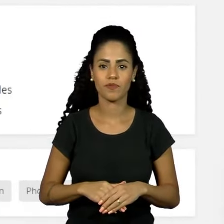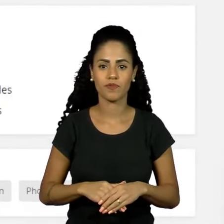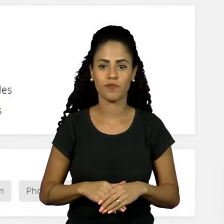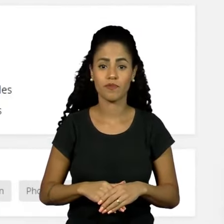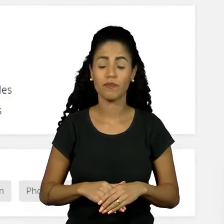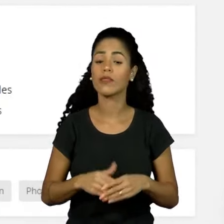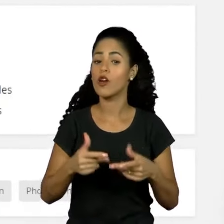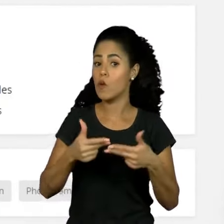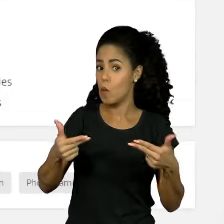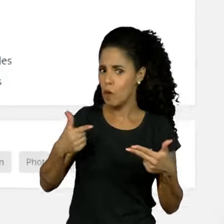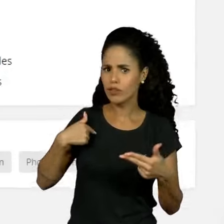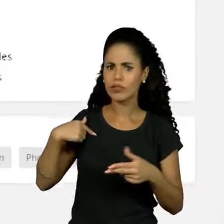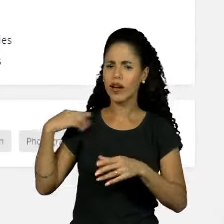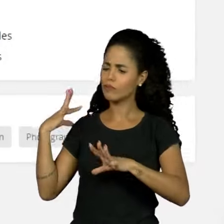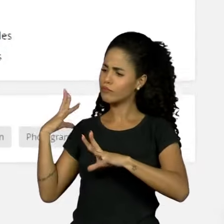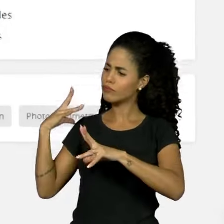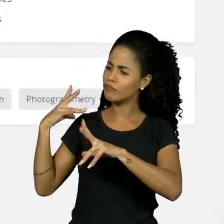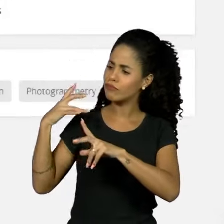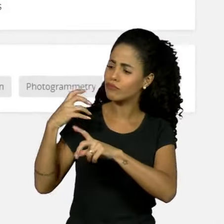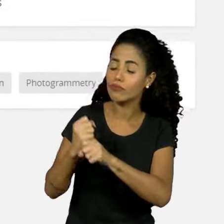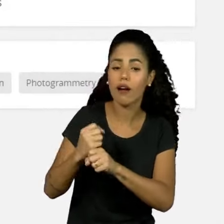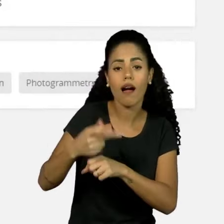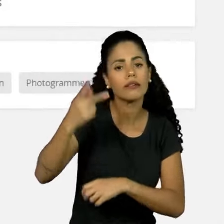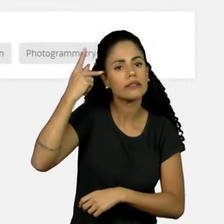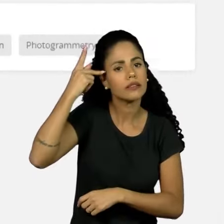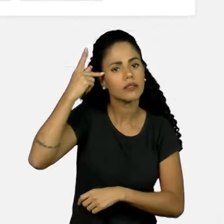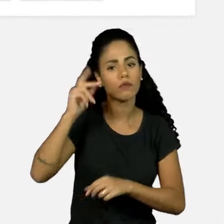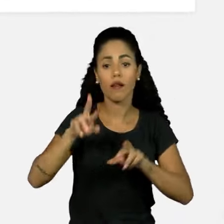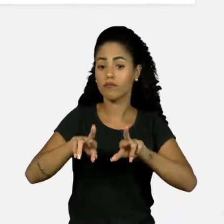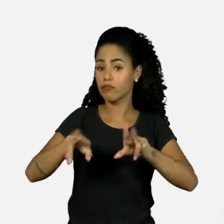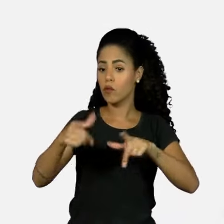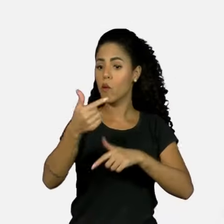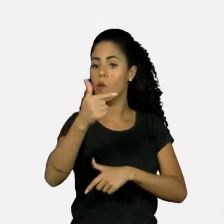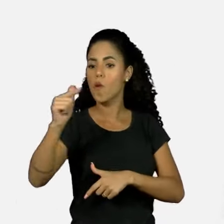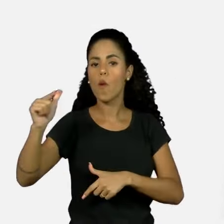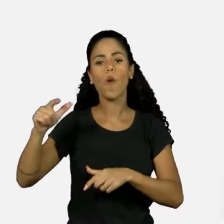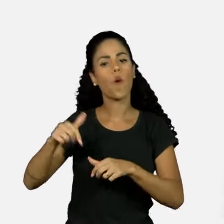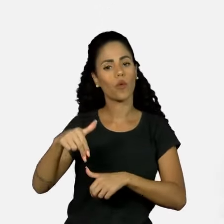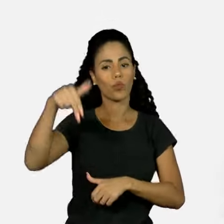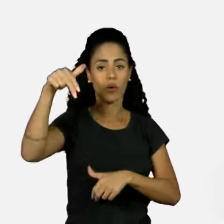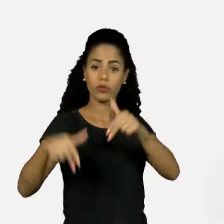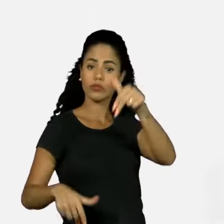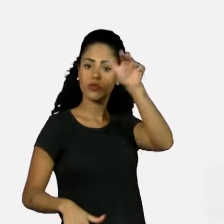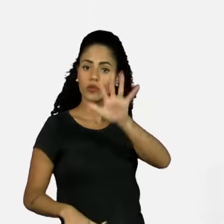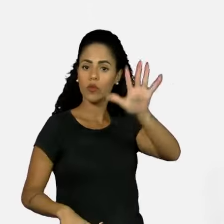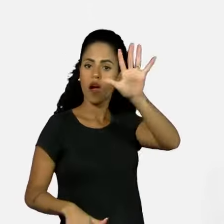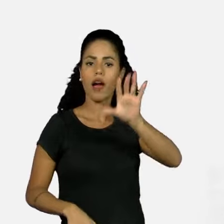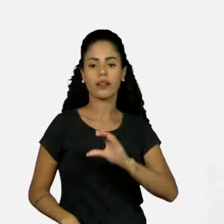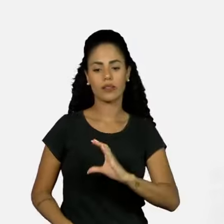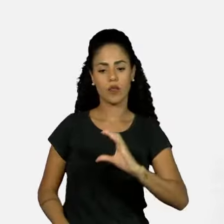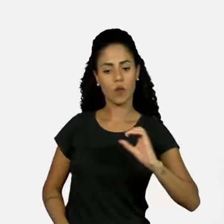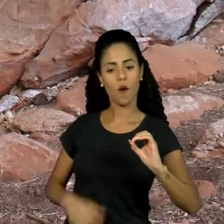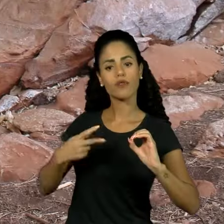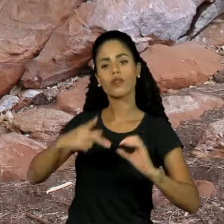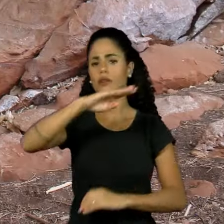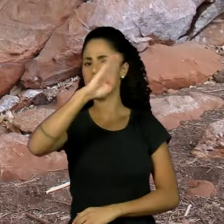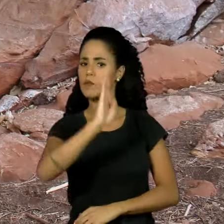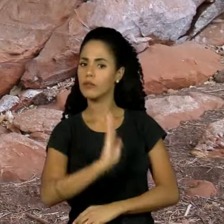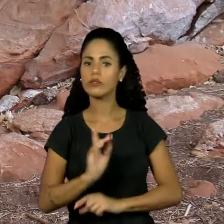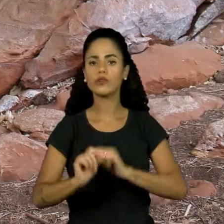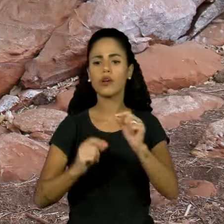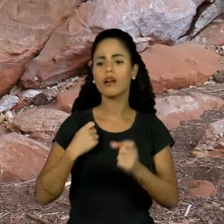Por muito tempo se pensou que o território paulista, ao contrário das regiões norte, nordeste e centro-oeste do Brasil,